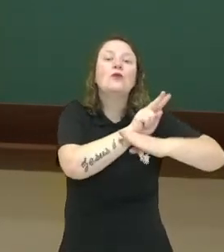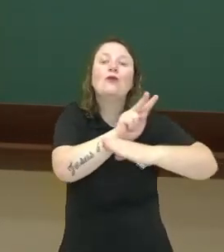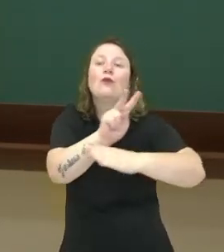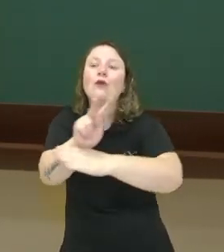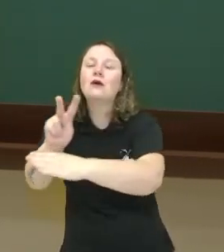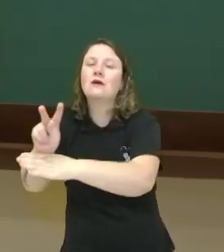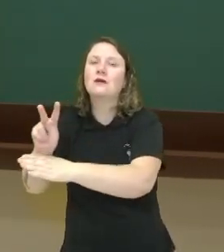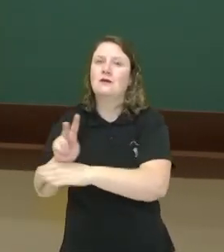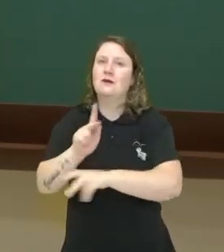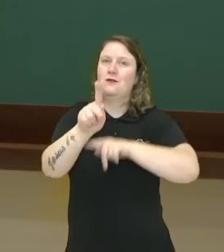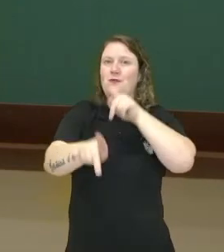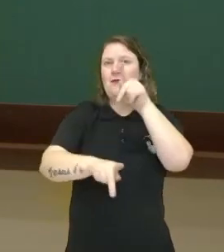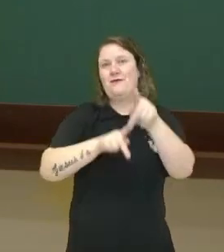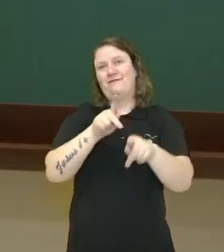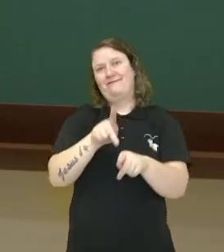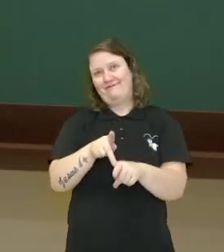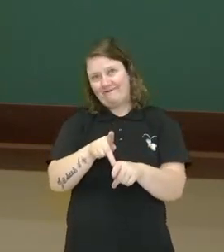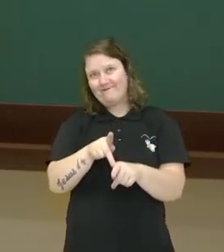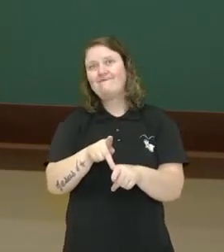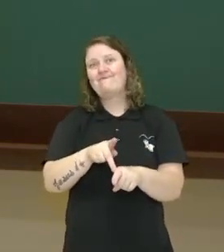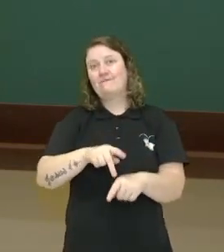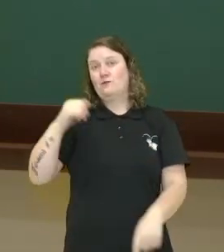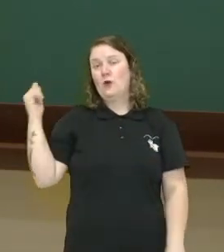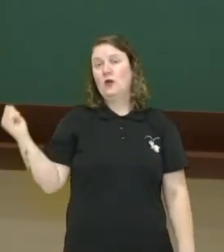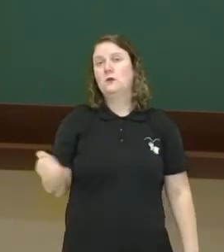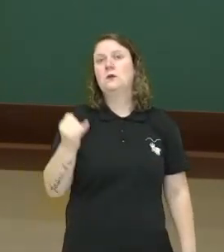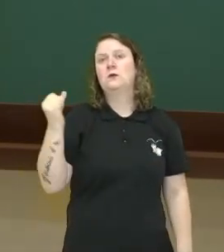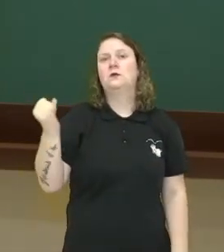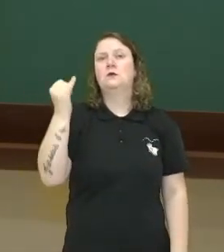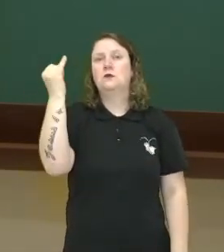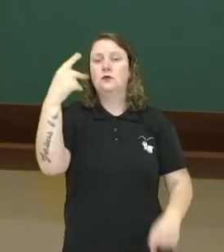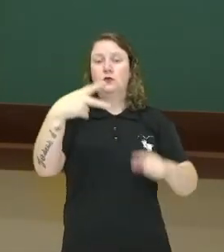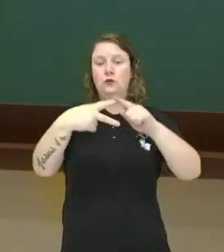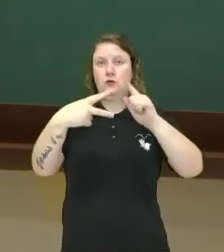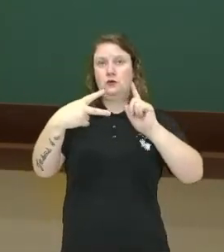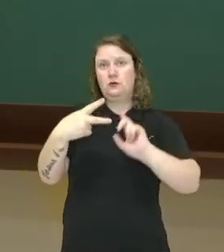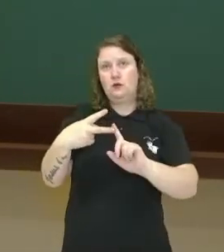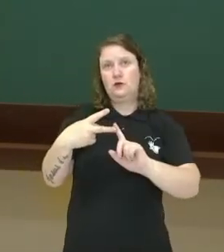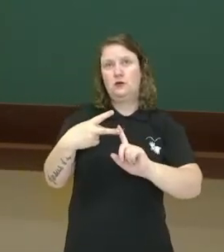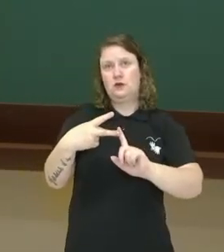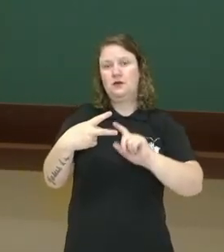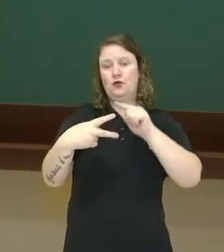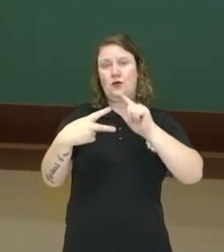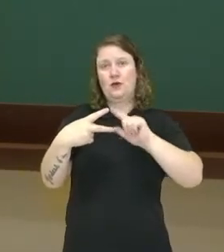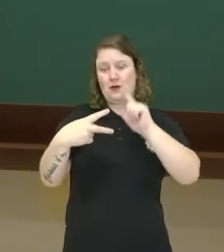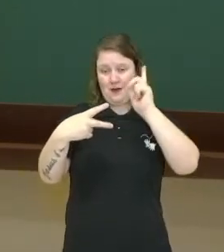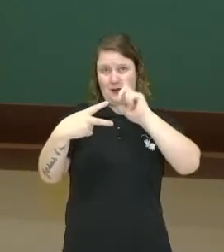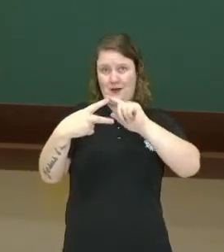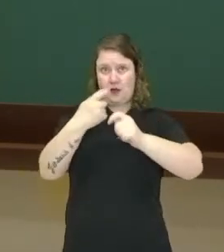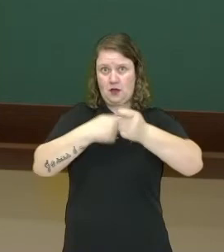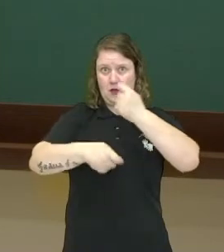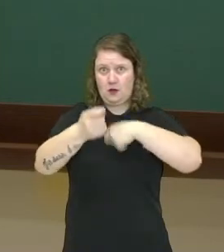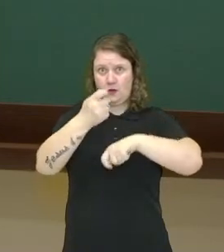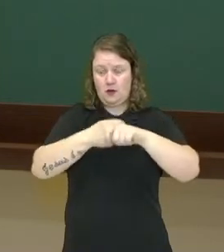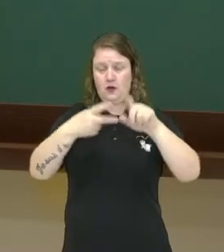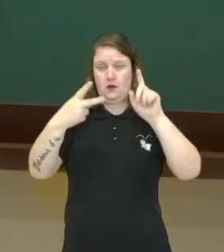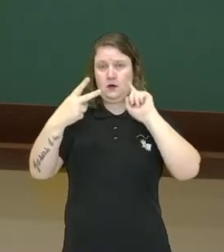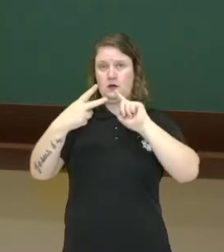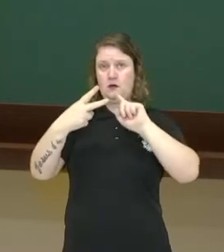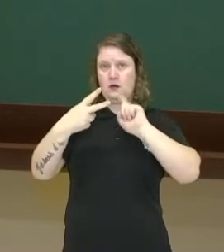desigualdade social, por exemplo. Então é importante que as duas questões caminhem juntas, a questão econômica, mas o